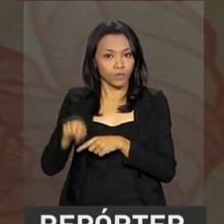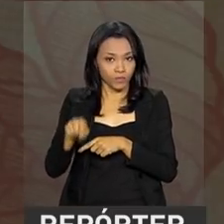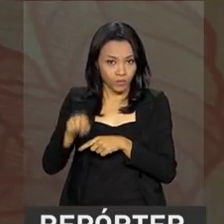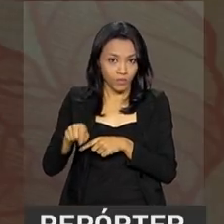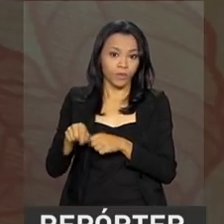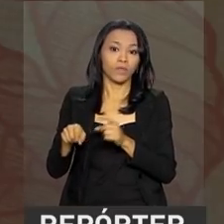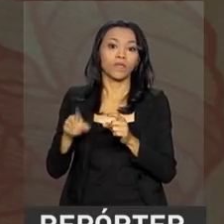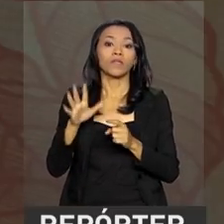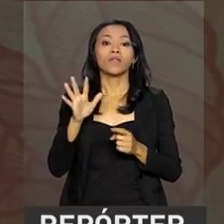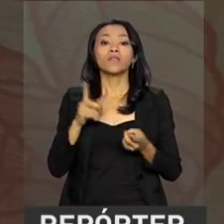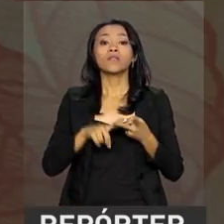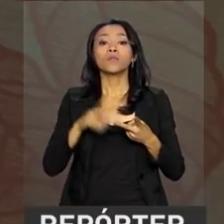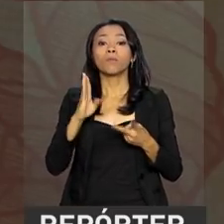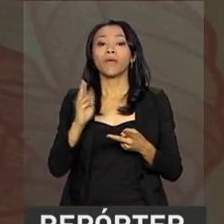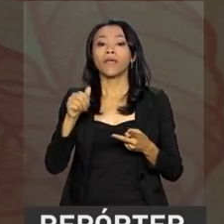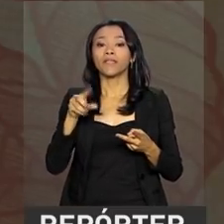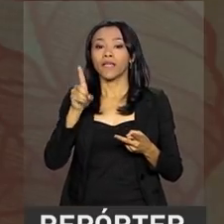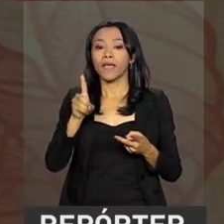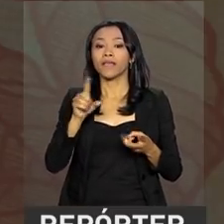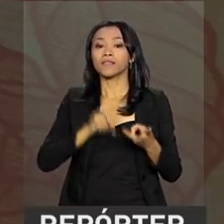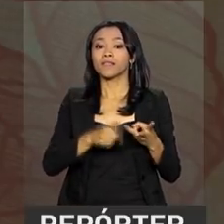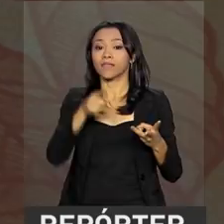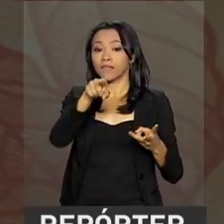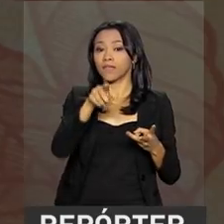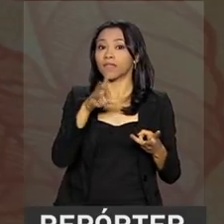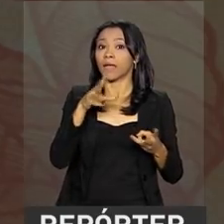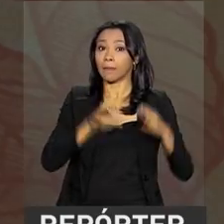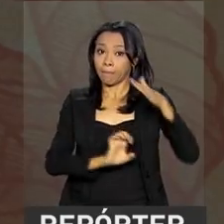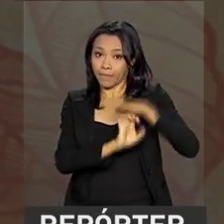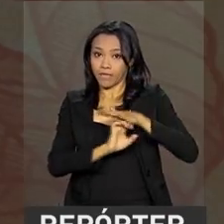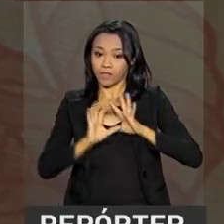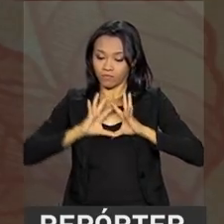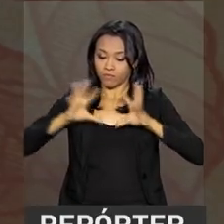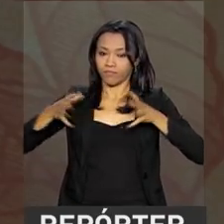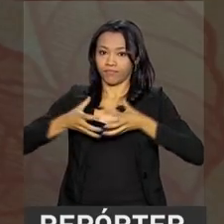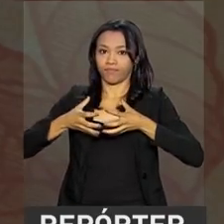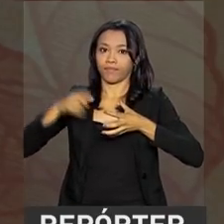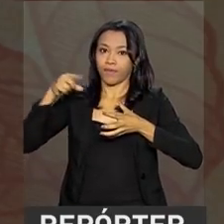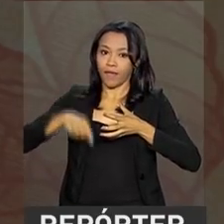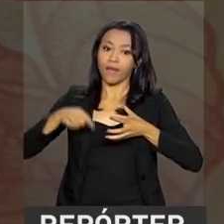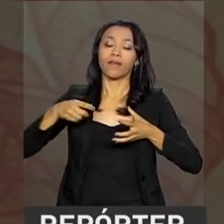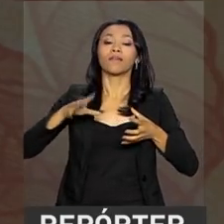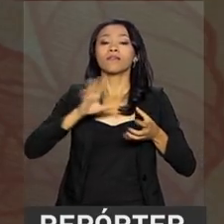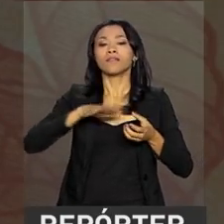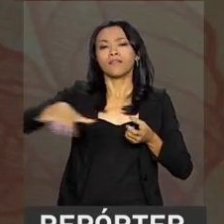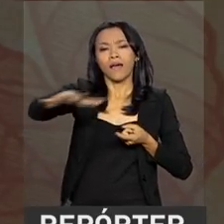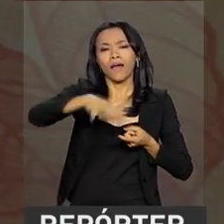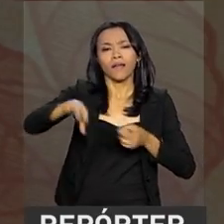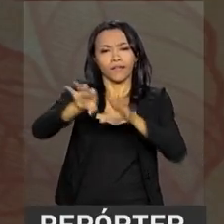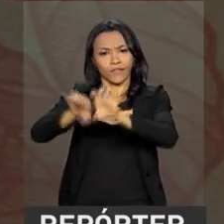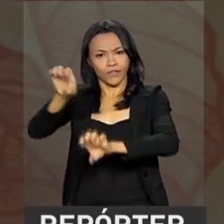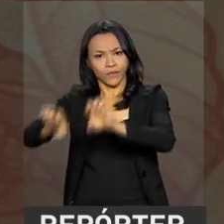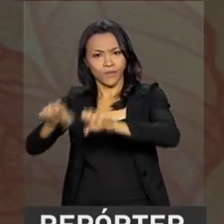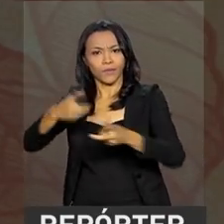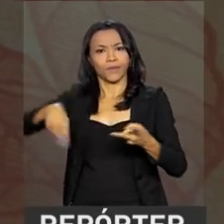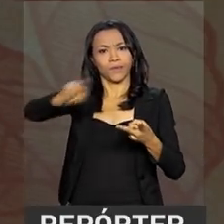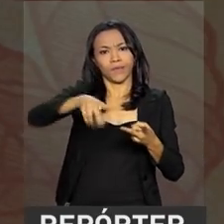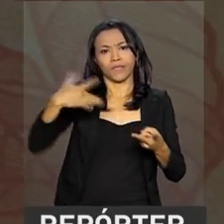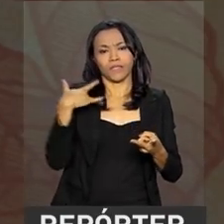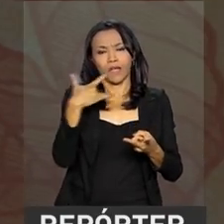serviço do bnds e da petrobras estão envolvidas as áreas de infraestrutura saúde